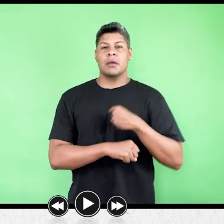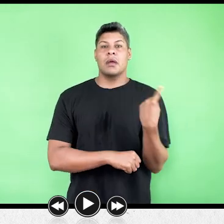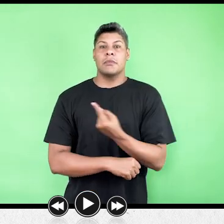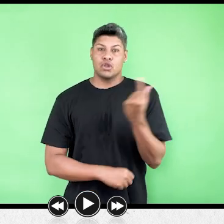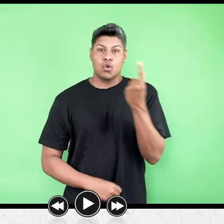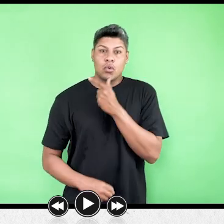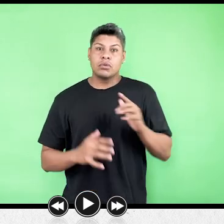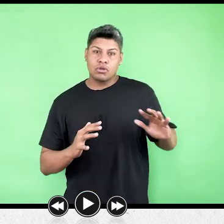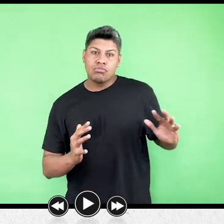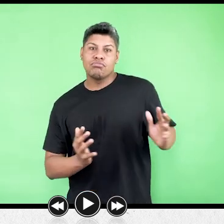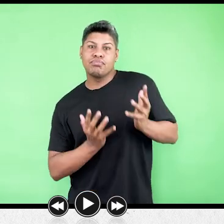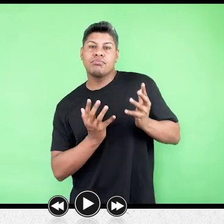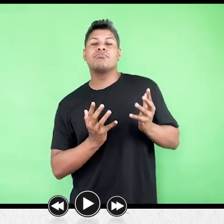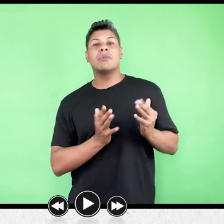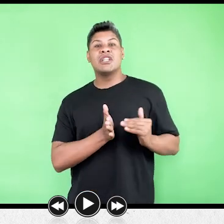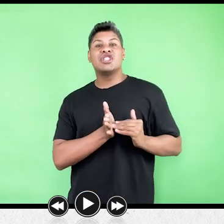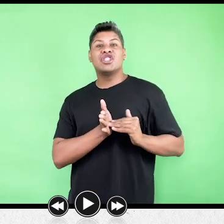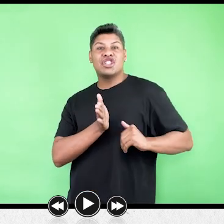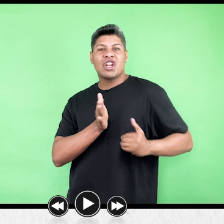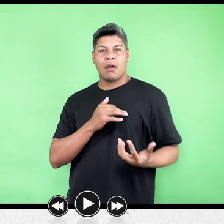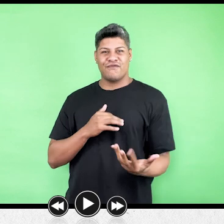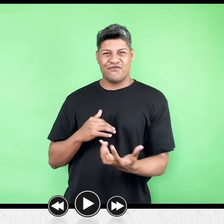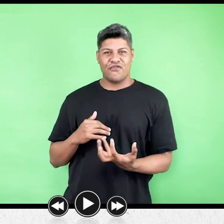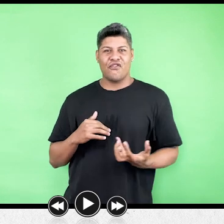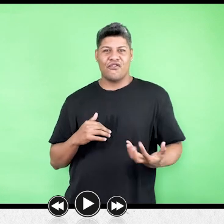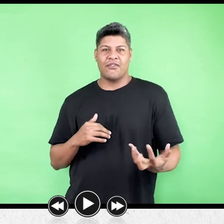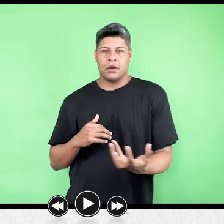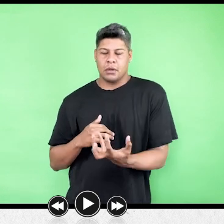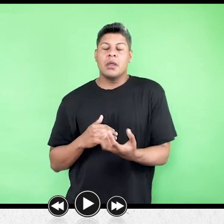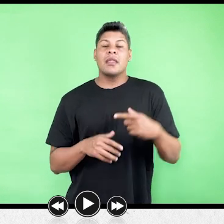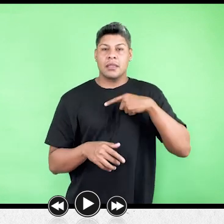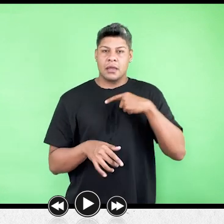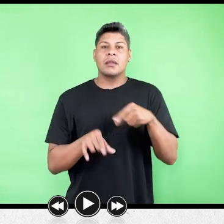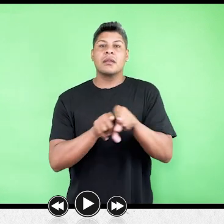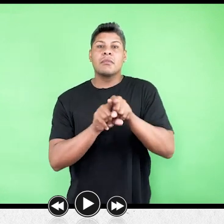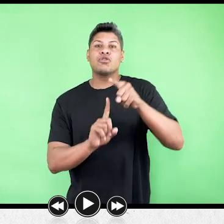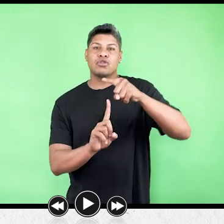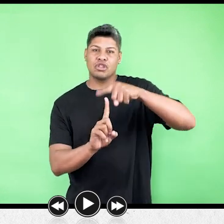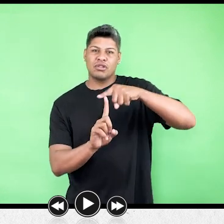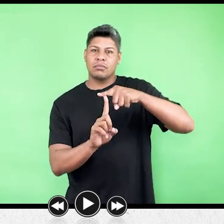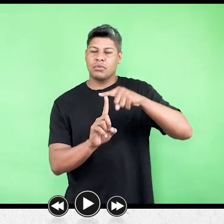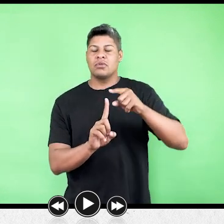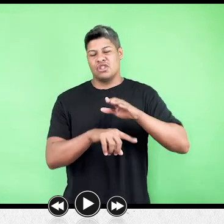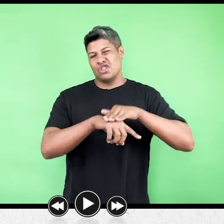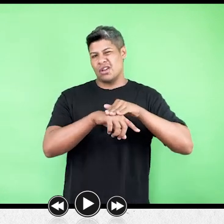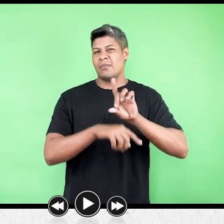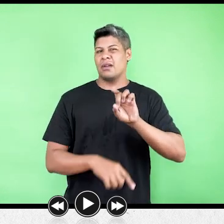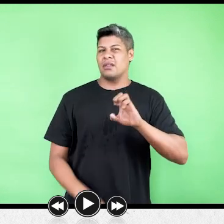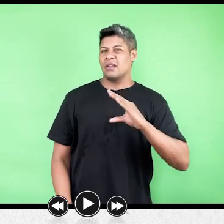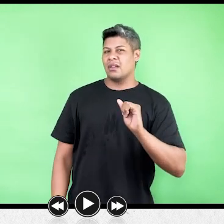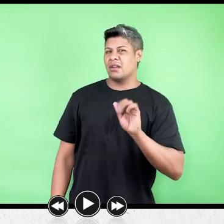consiga promover essa decantação. E aí a gente tem também, né, alguns tipos de decantadores, de